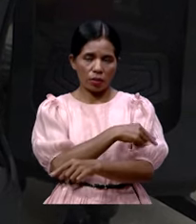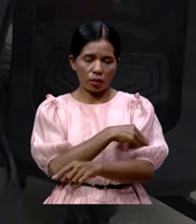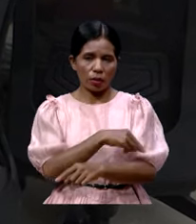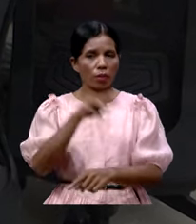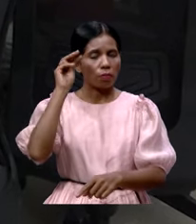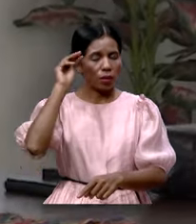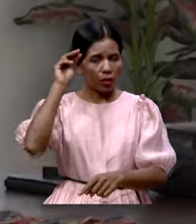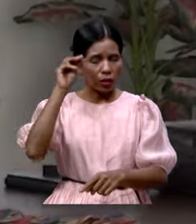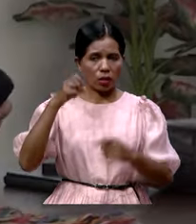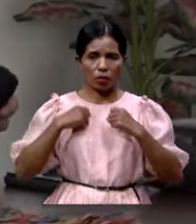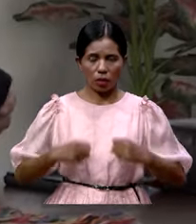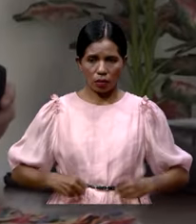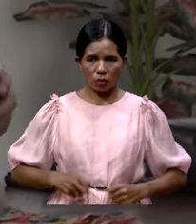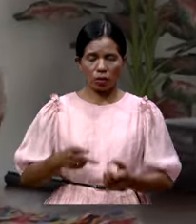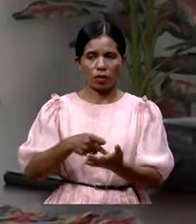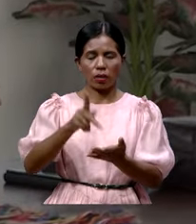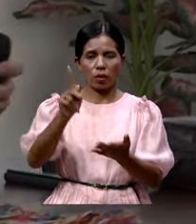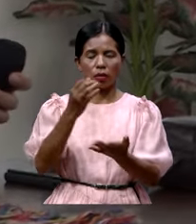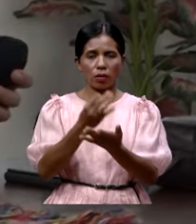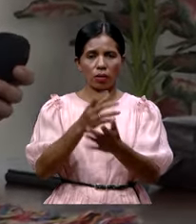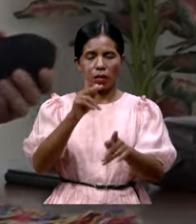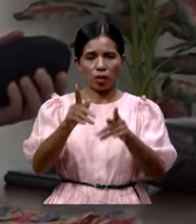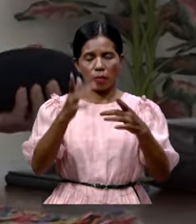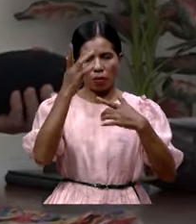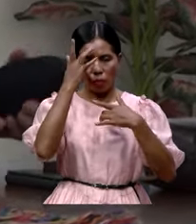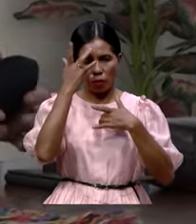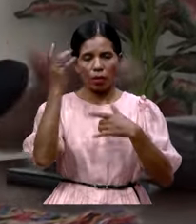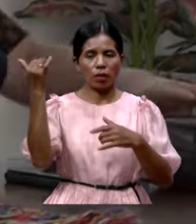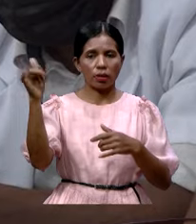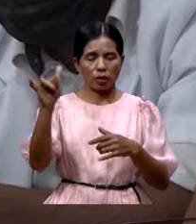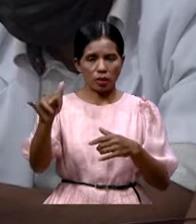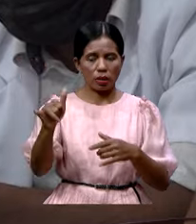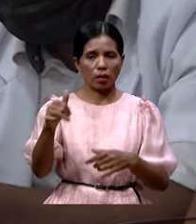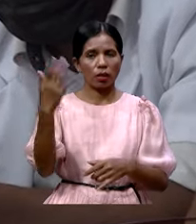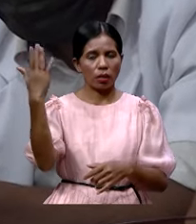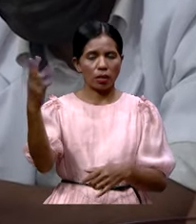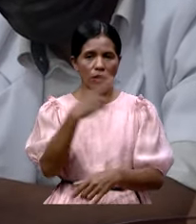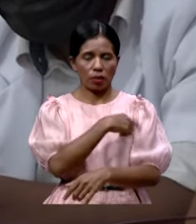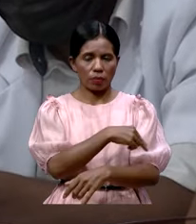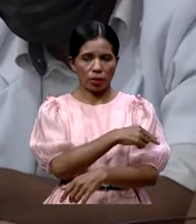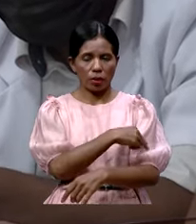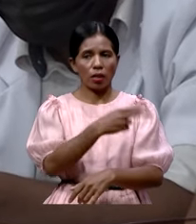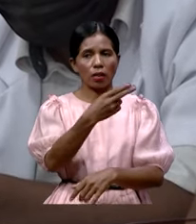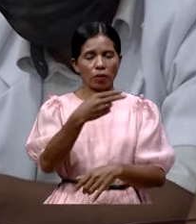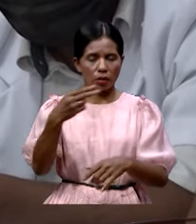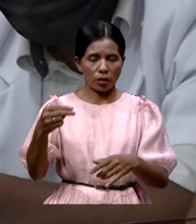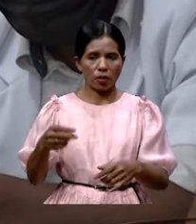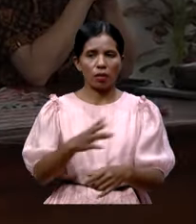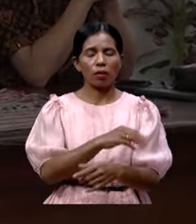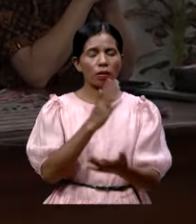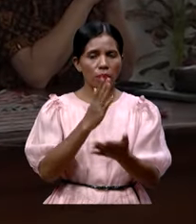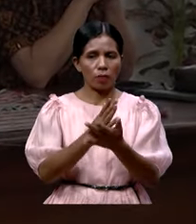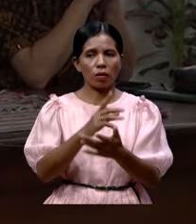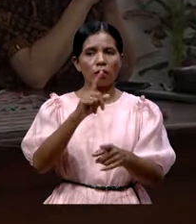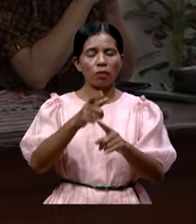Mos ralona pagamento subsídio ba paciente timoruan siranebe durante ne halo tratamento e hospital irakne, hafoin parado